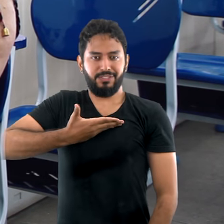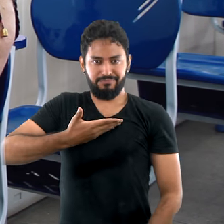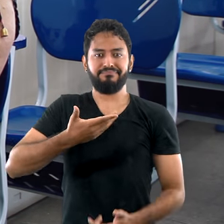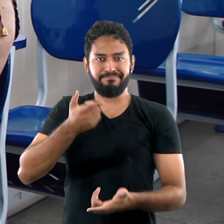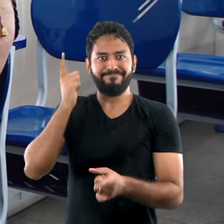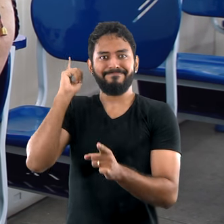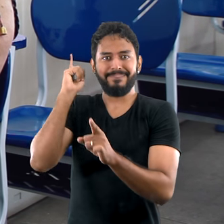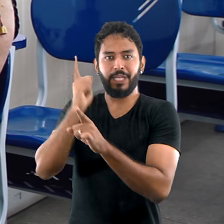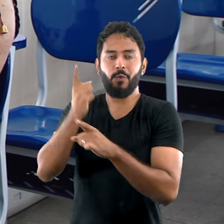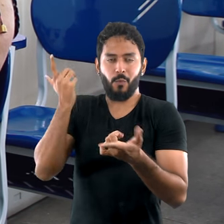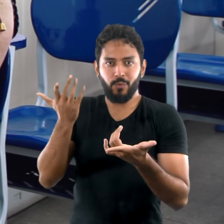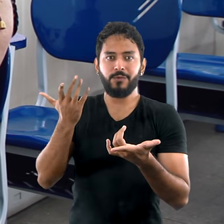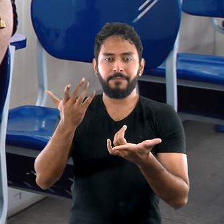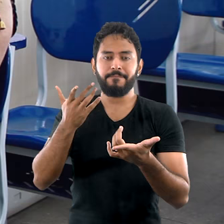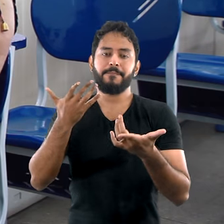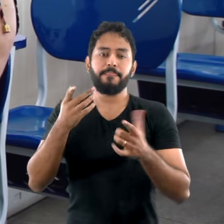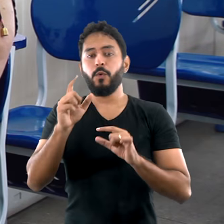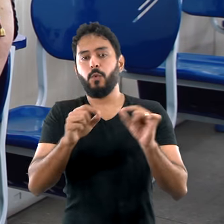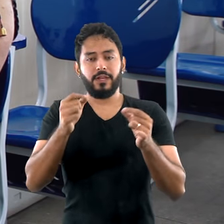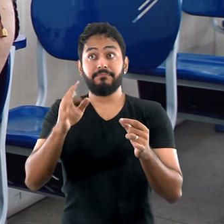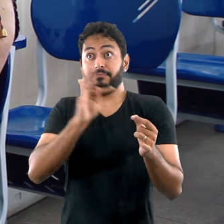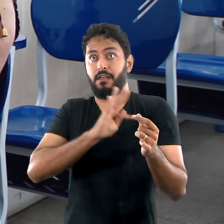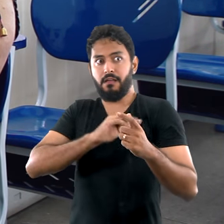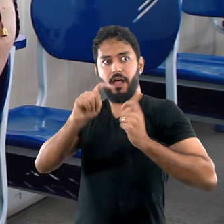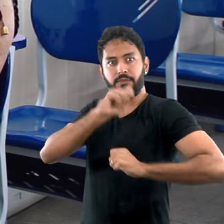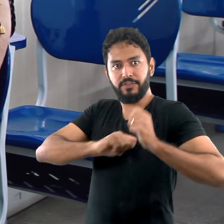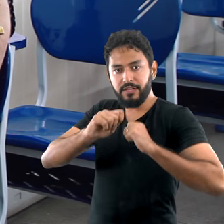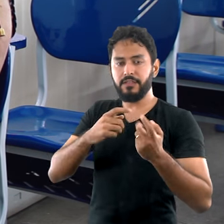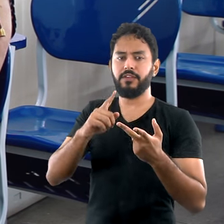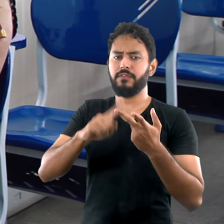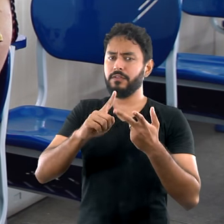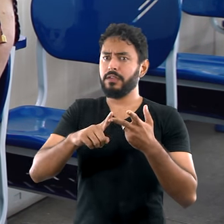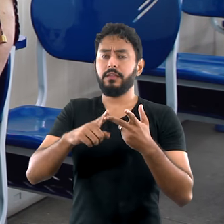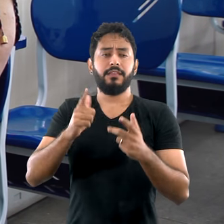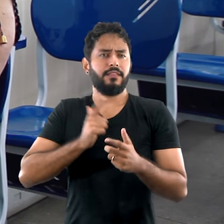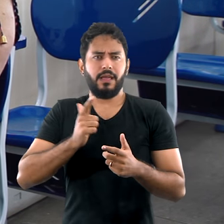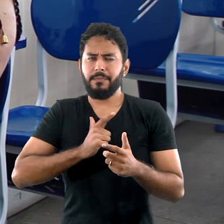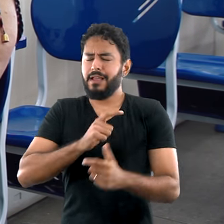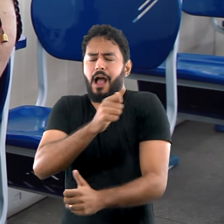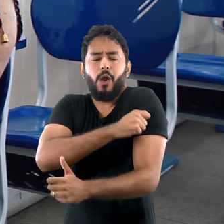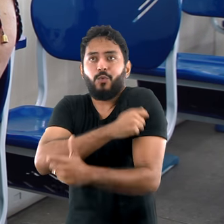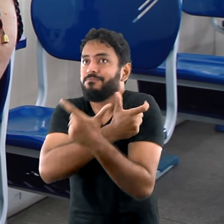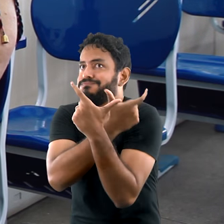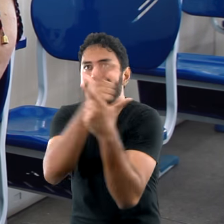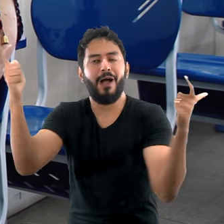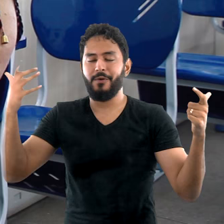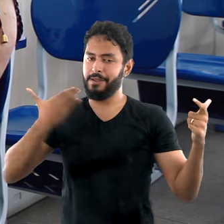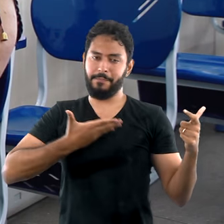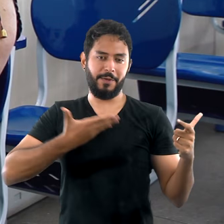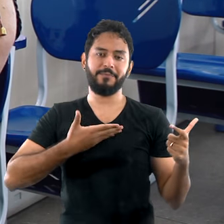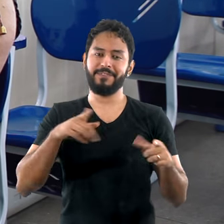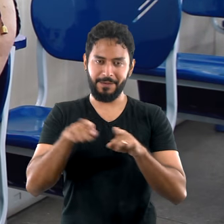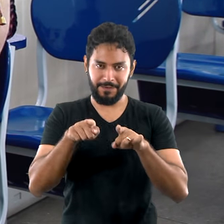tenho grandes amigos que são técnicos administrativos e muitos alunos que viram nossos amigos, não